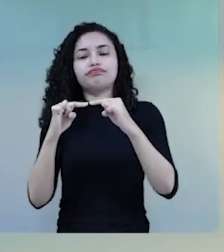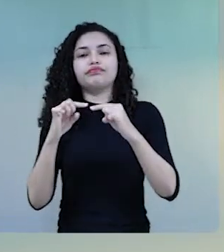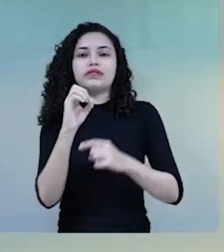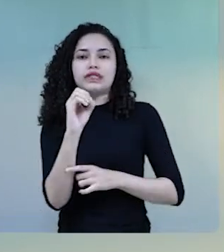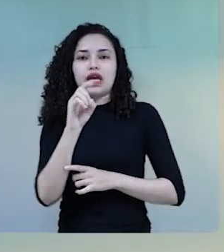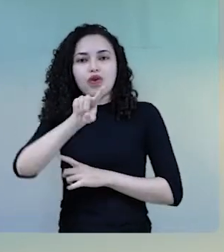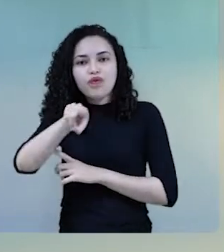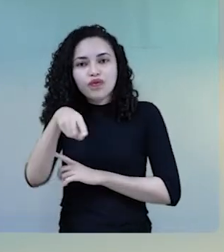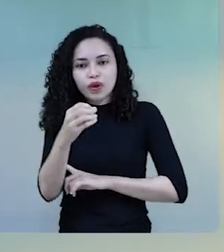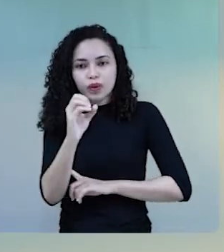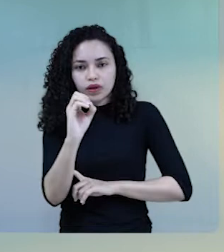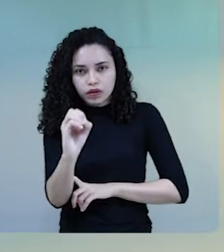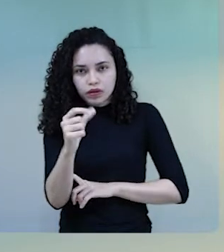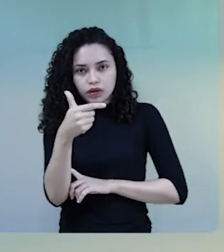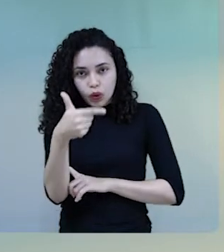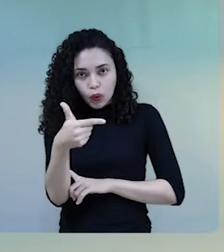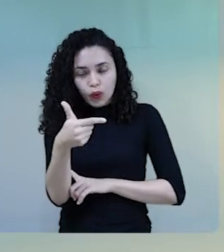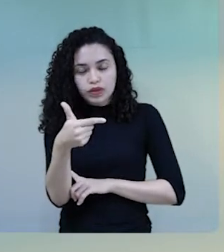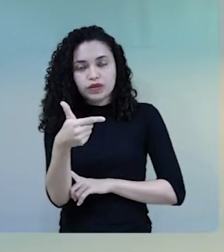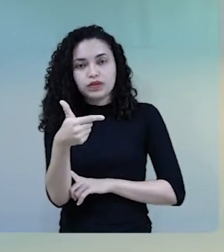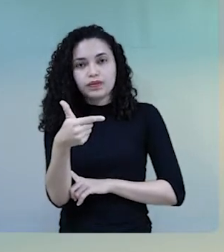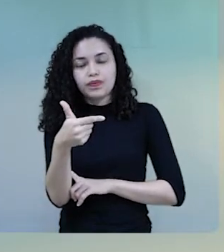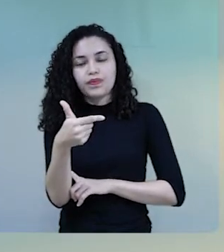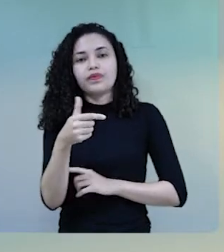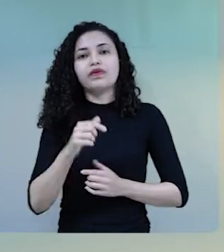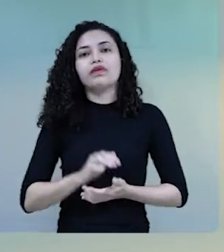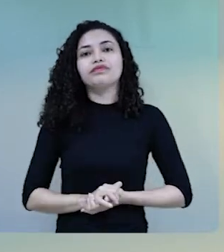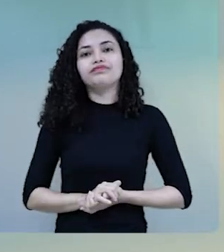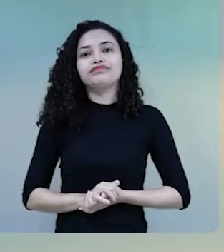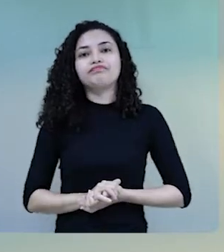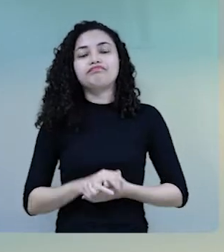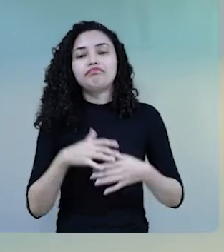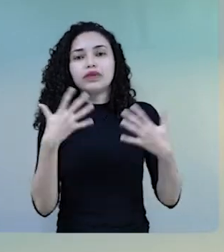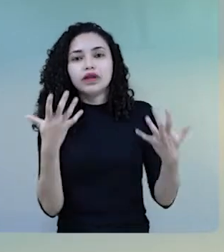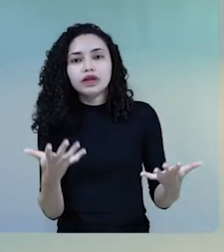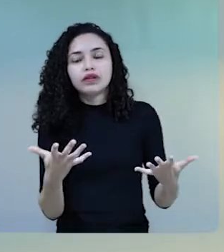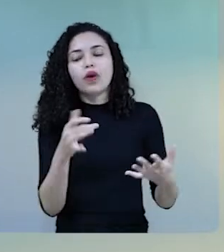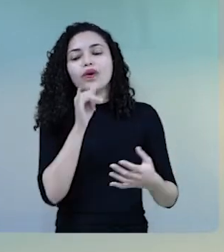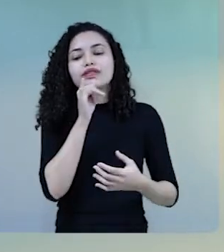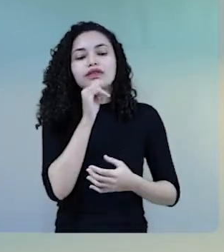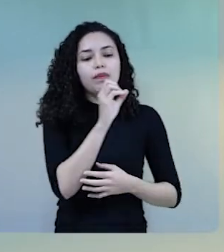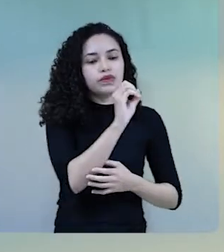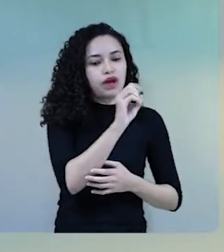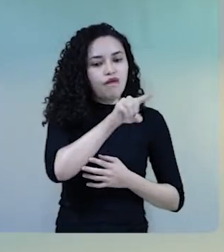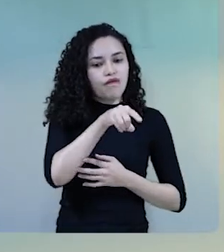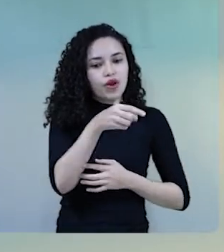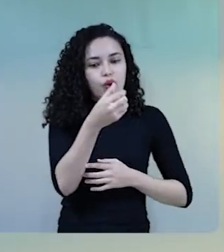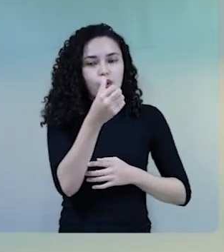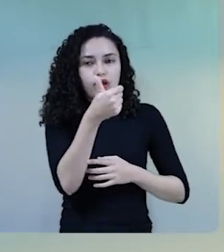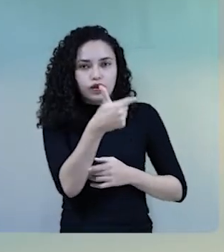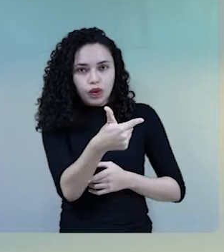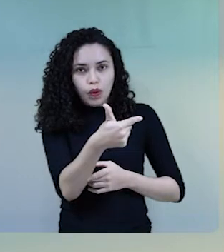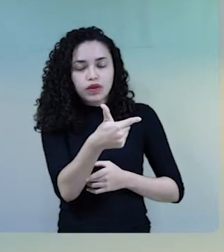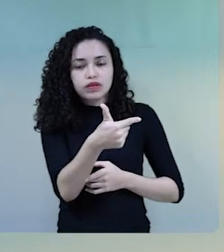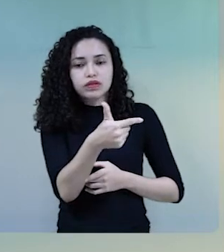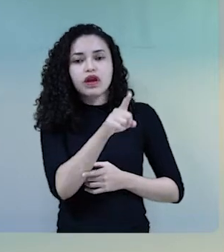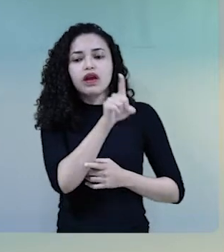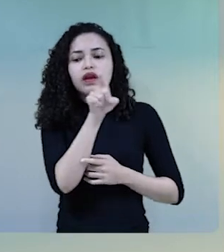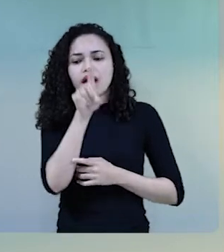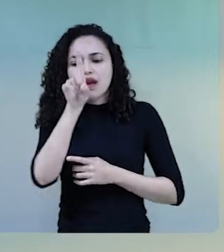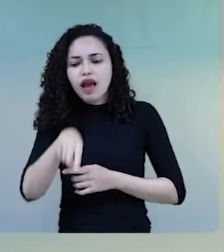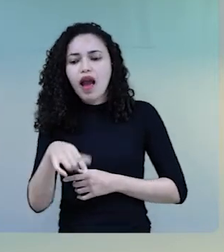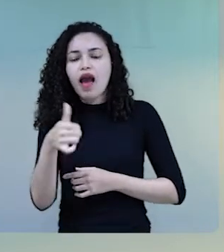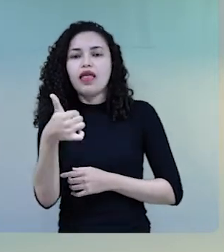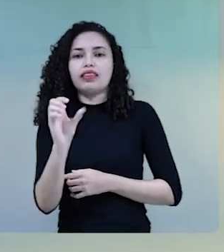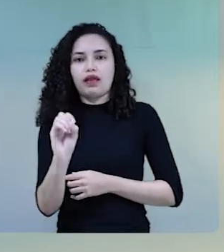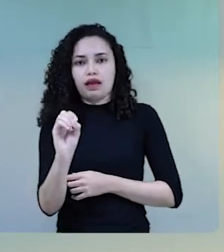10 e 0,2. 10 aqui, 0,2 aqui. Então, se aqui é 0,2 e aqui é 10, significa dizer o quê? Significa